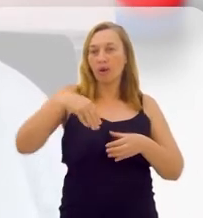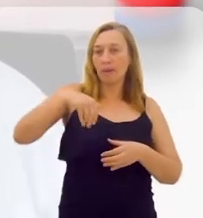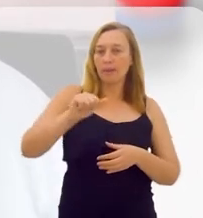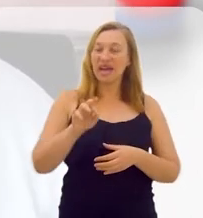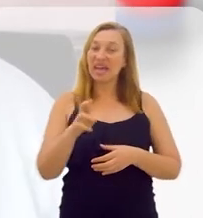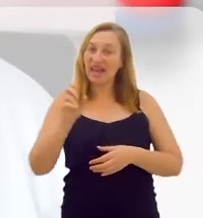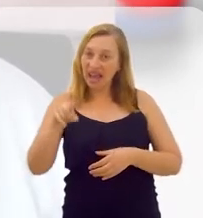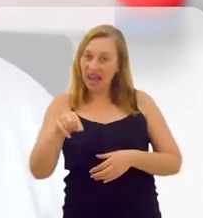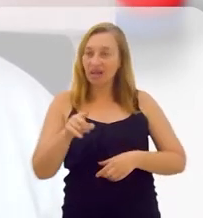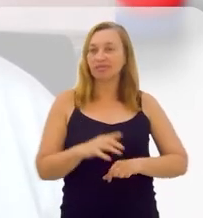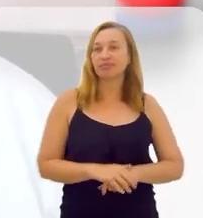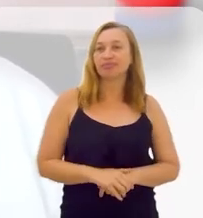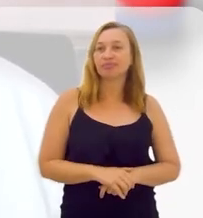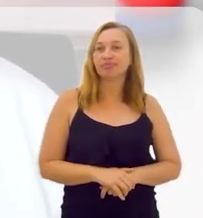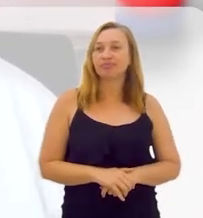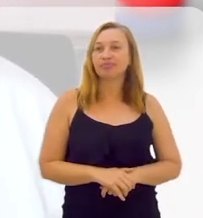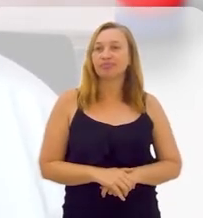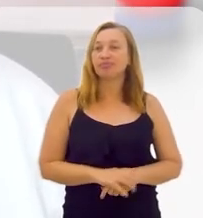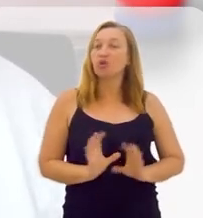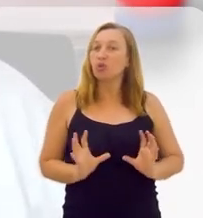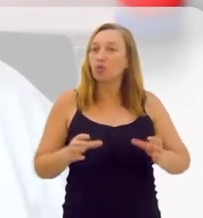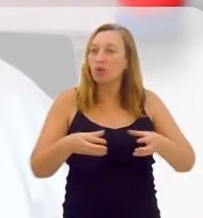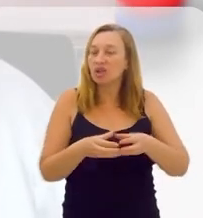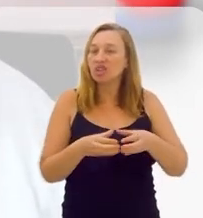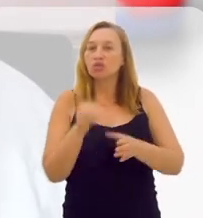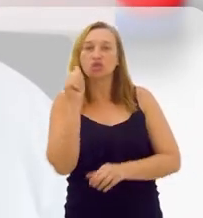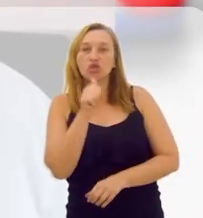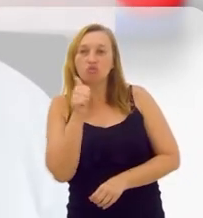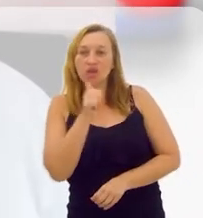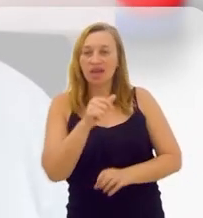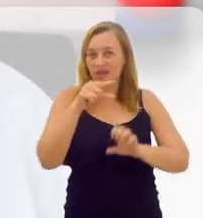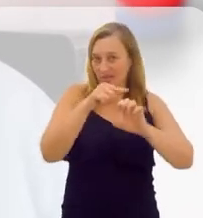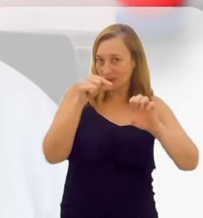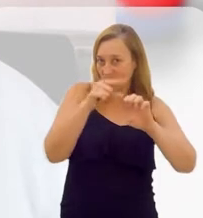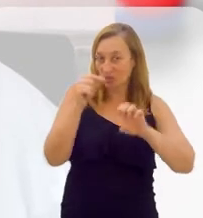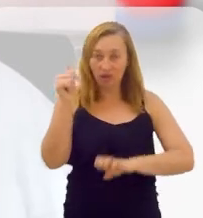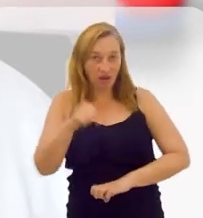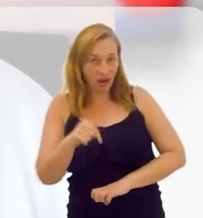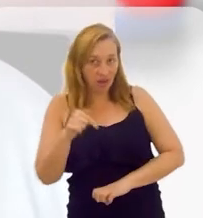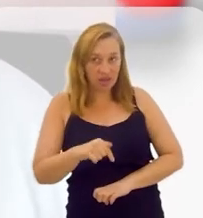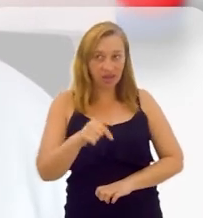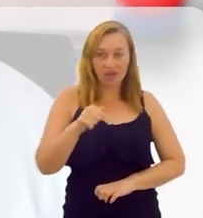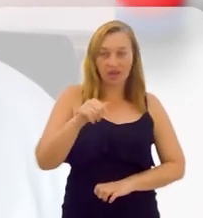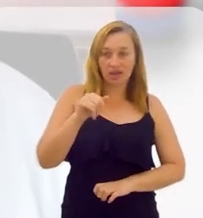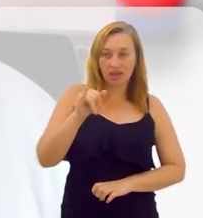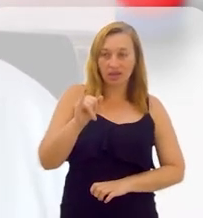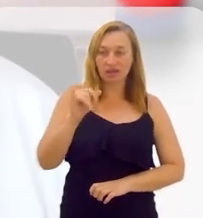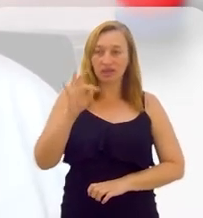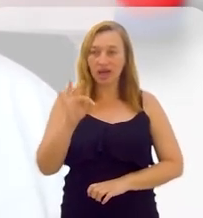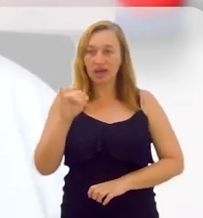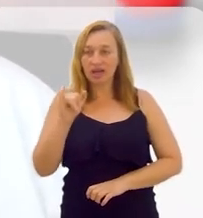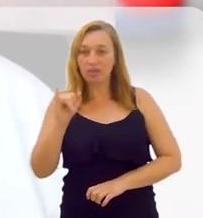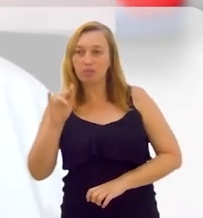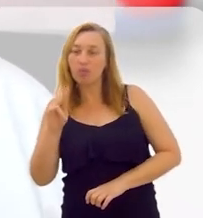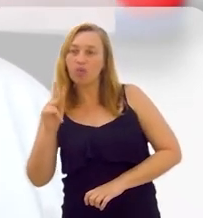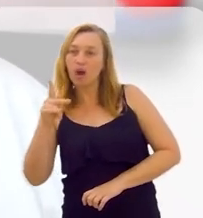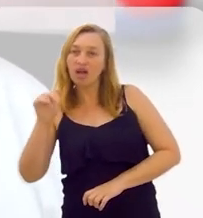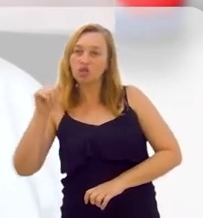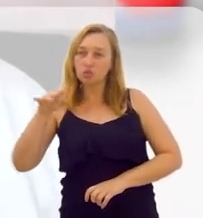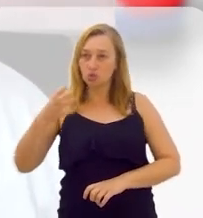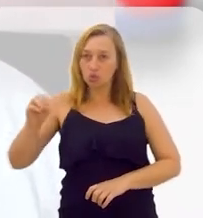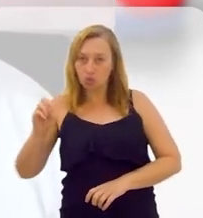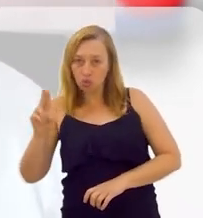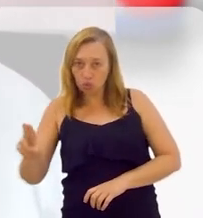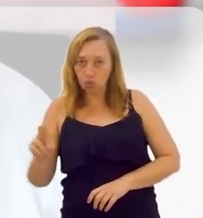Maricá, que é o coletivo de mulheres empreendedoras aqui em Itaipoçu.